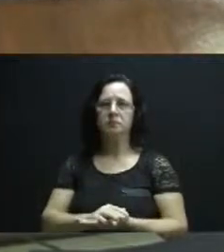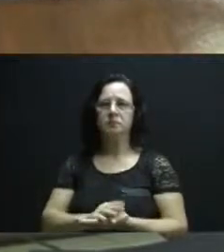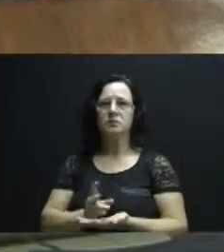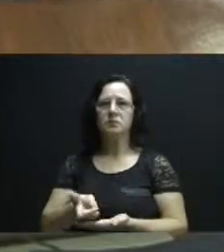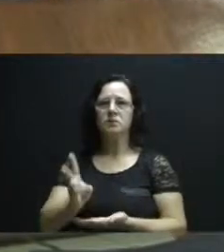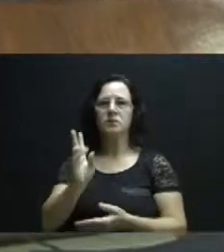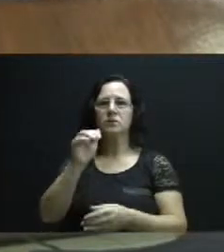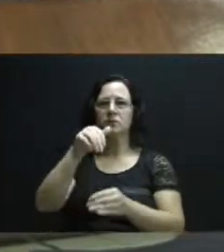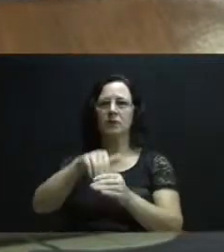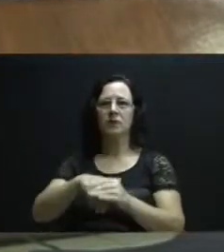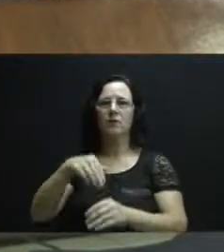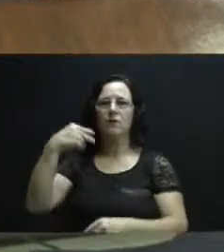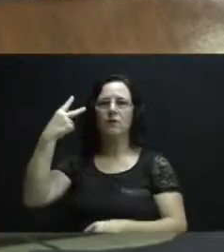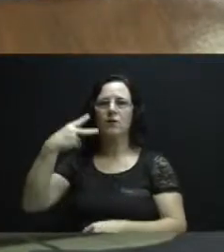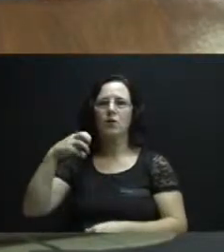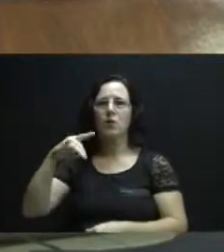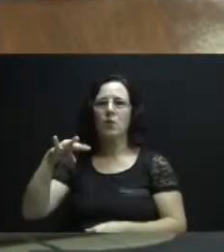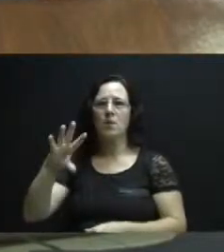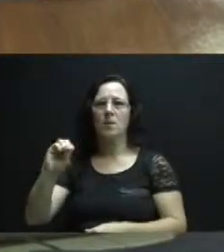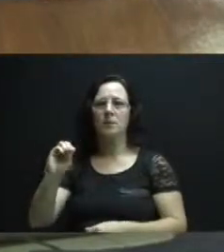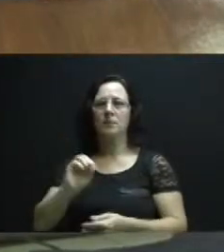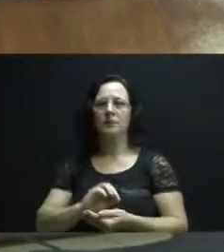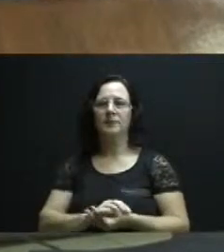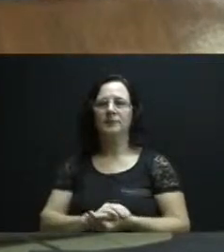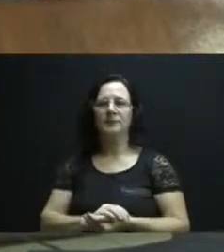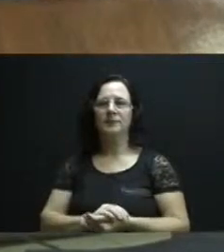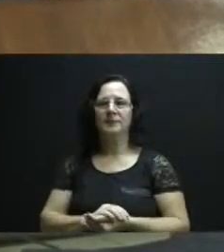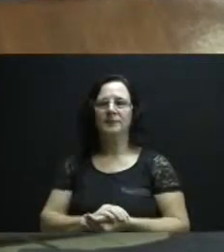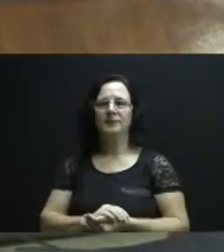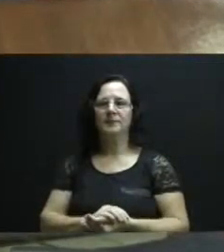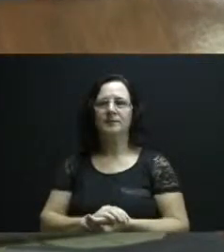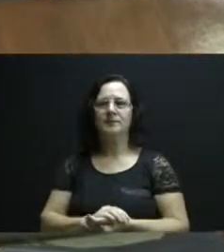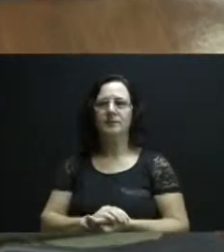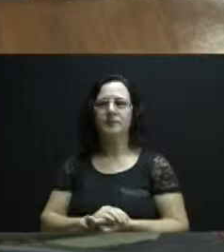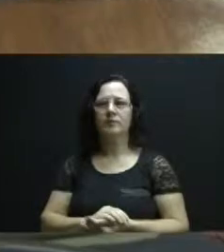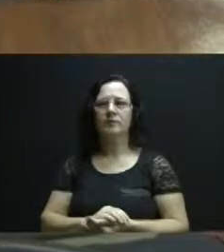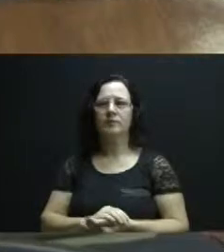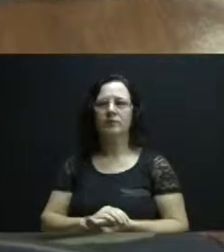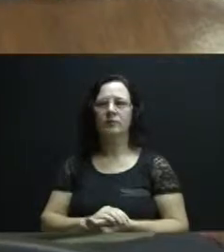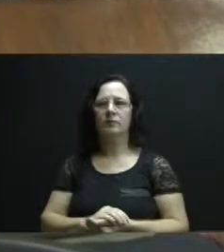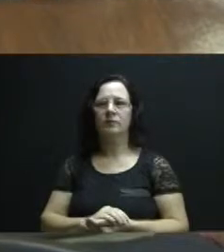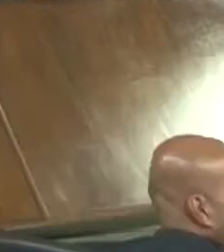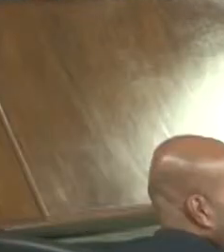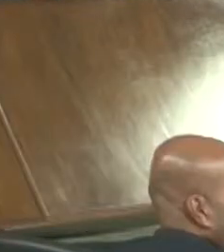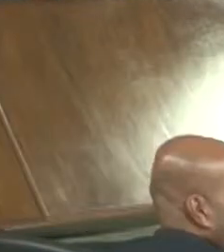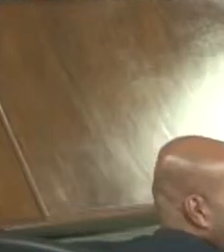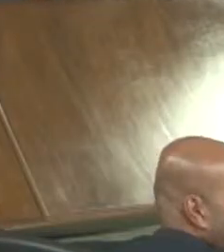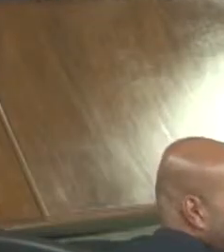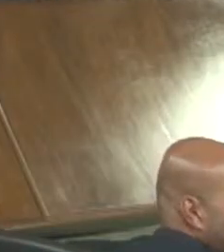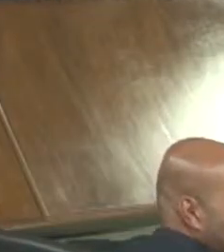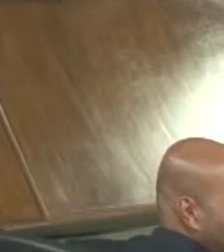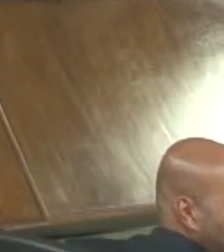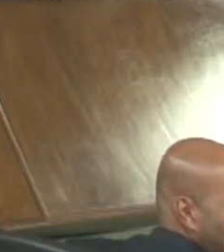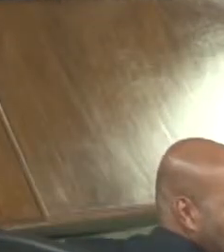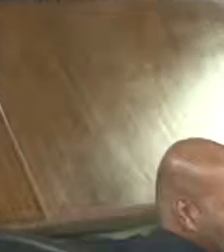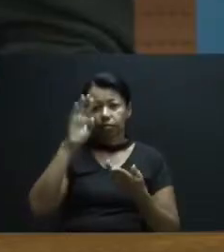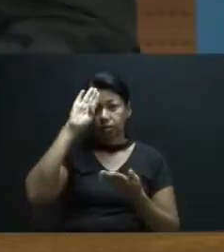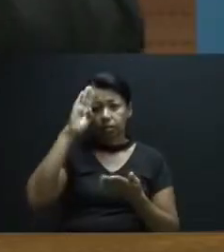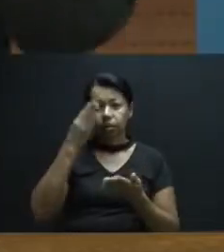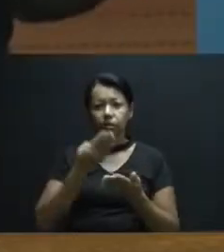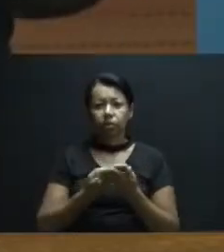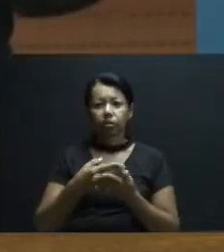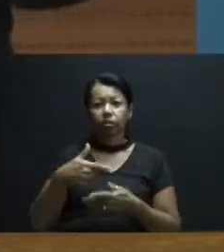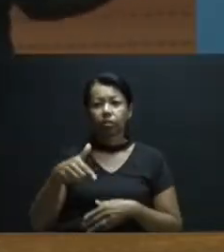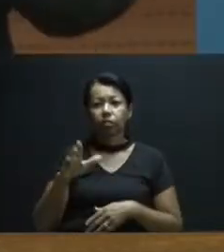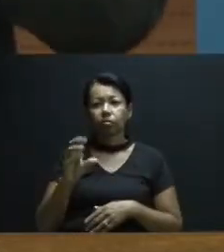ou crédito em segunda discussão o terceiro projeto de lei número 84 barra 2018 vereador laelson